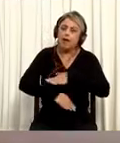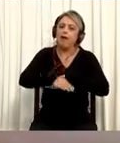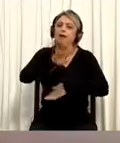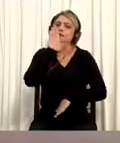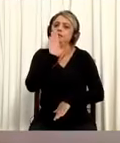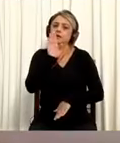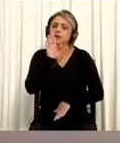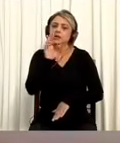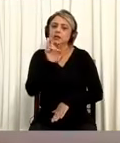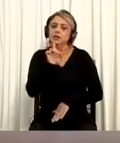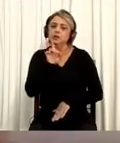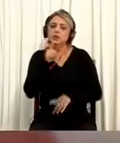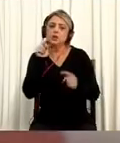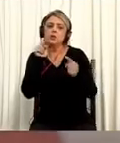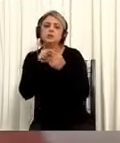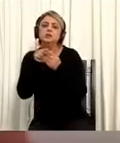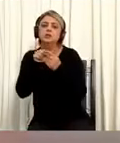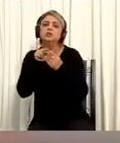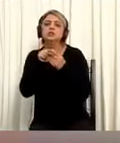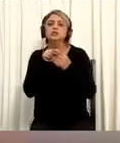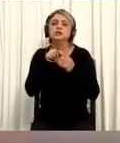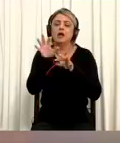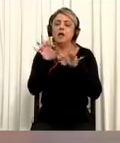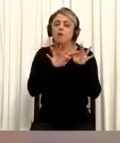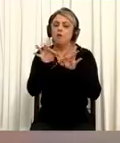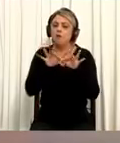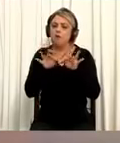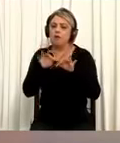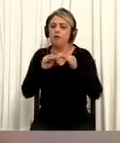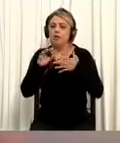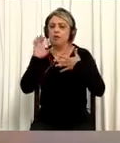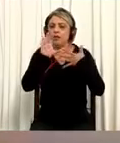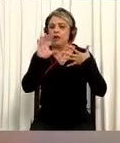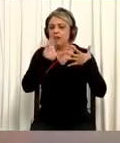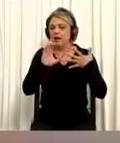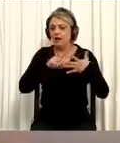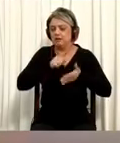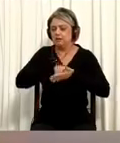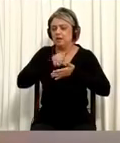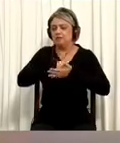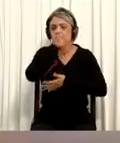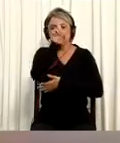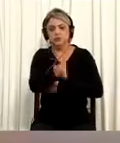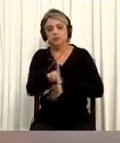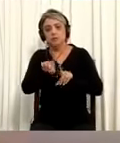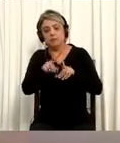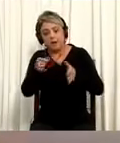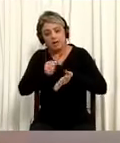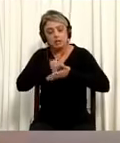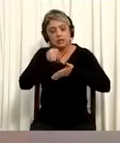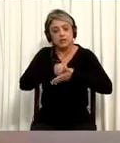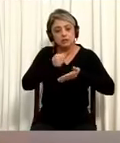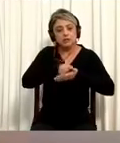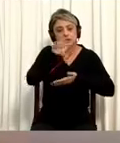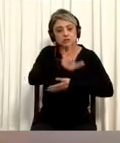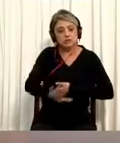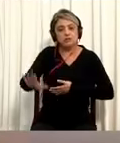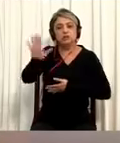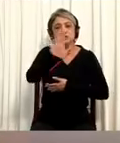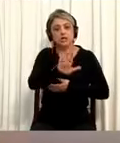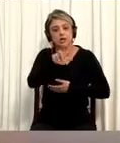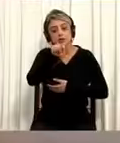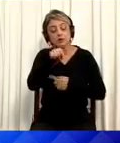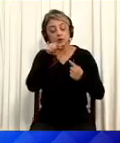né, não só no sentido da organização da classe, da luta por direitos, mas também na luta por isso geral. Então, e